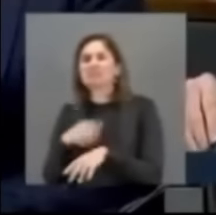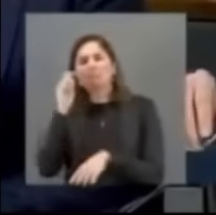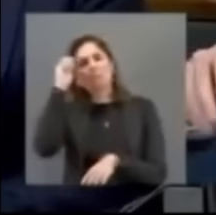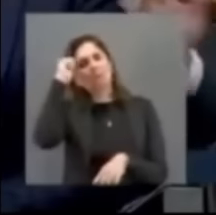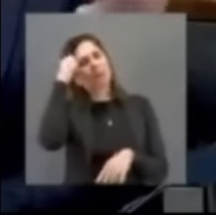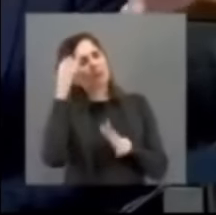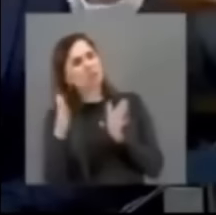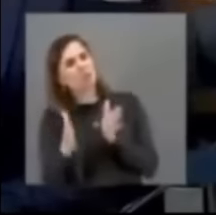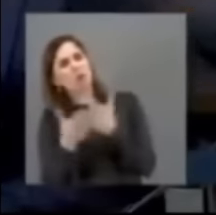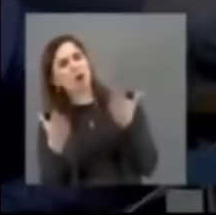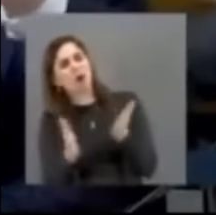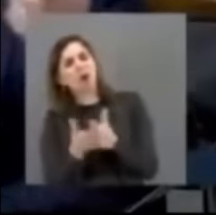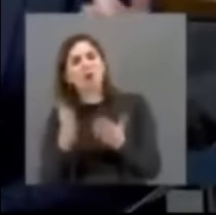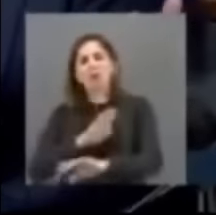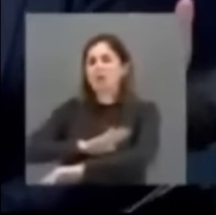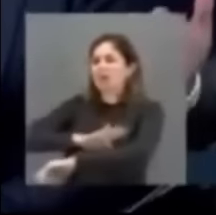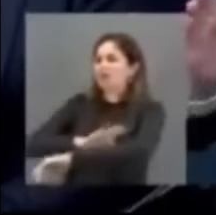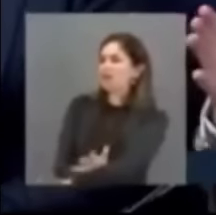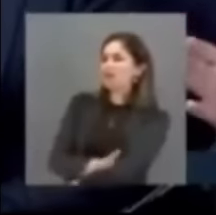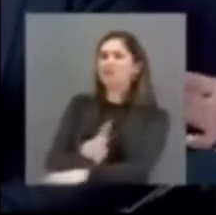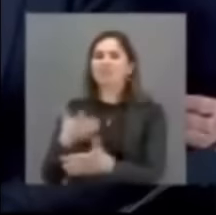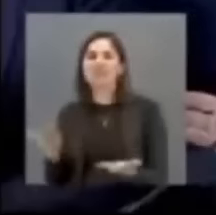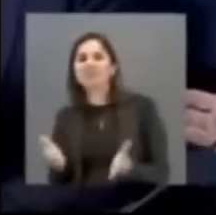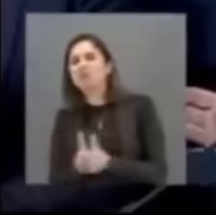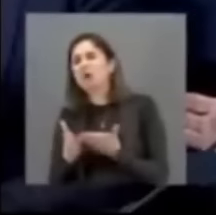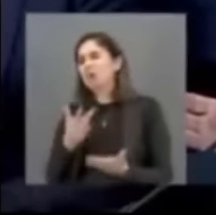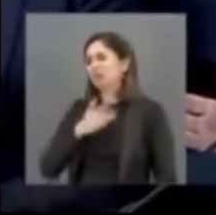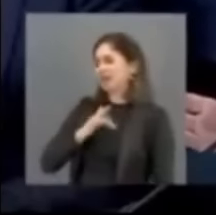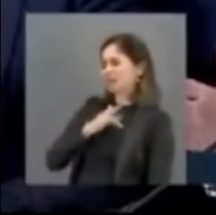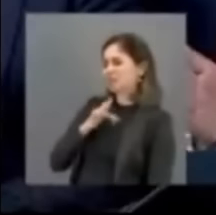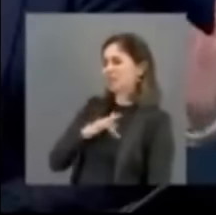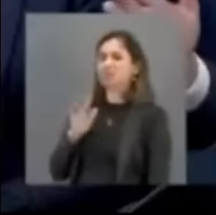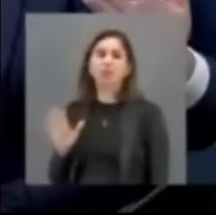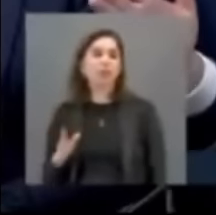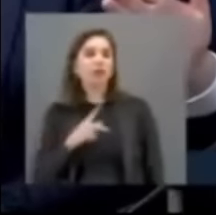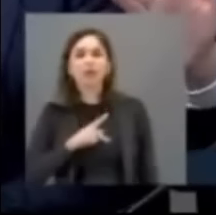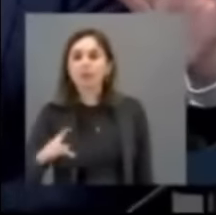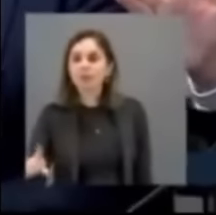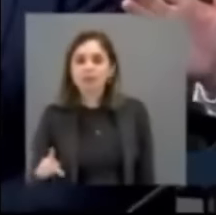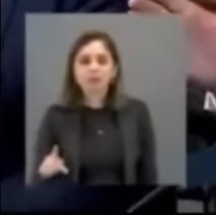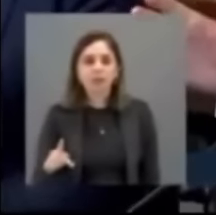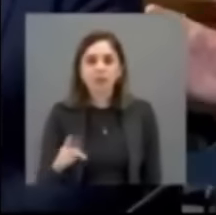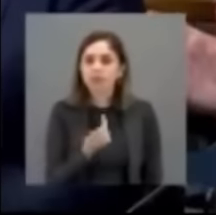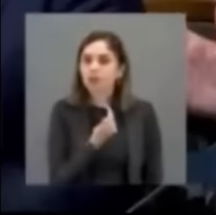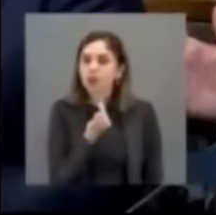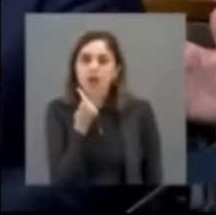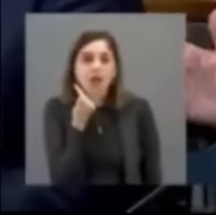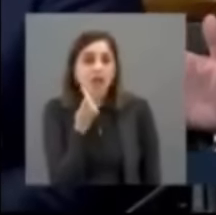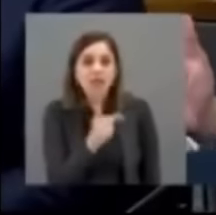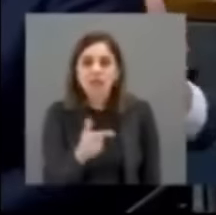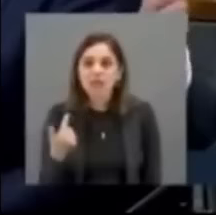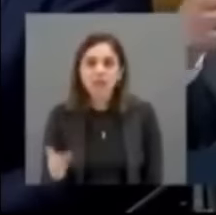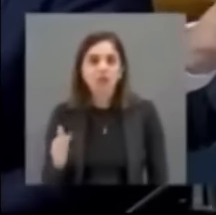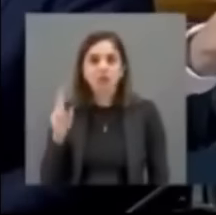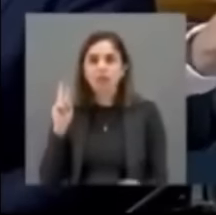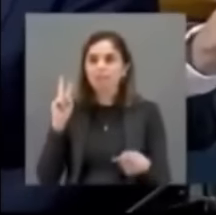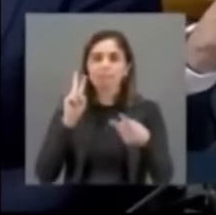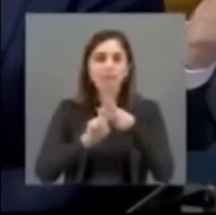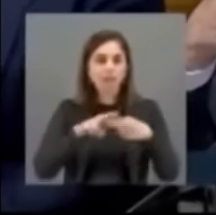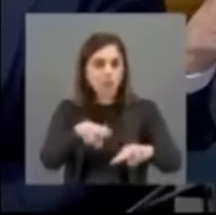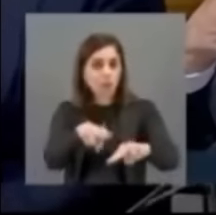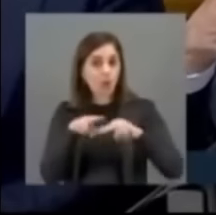Ah o pobrezinho presidente não tem ninguém preso por consumir droga no país já foi definido